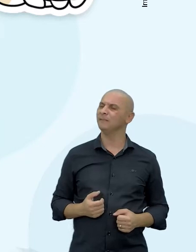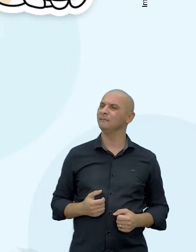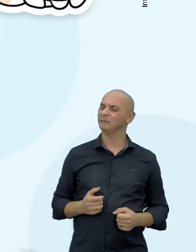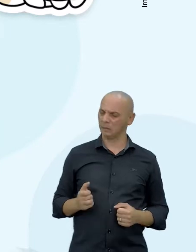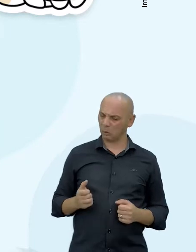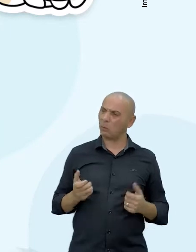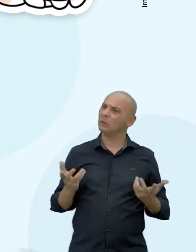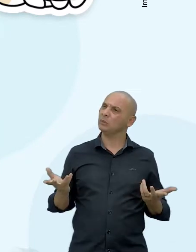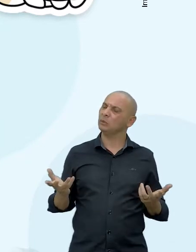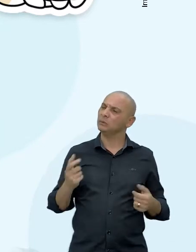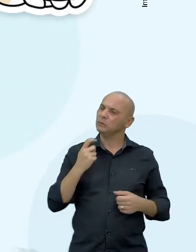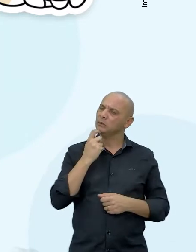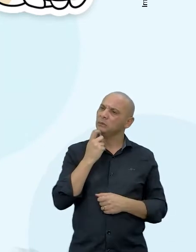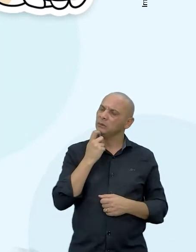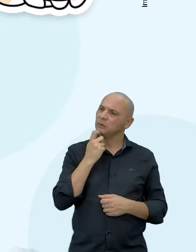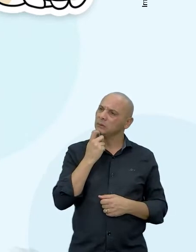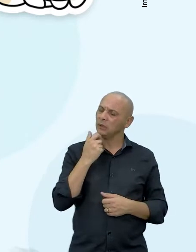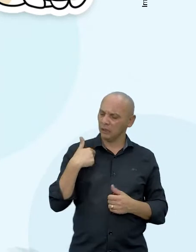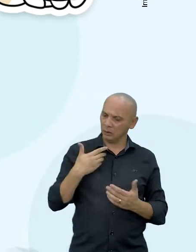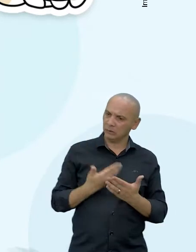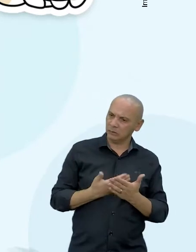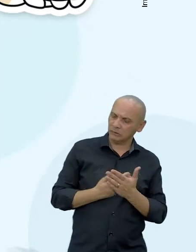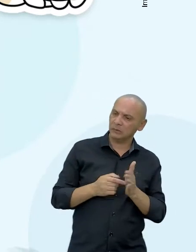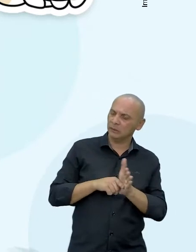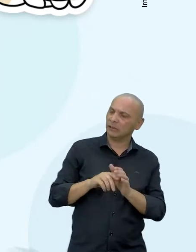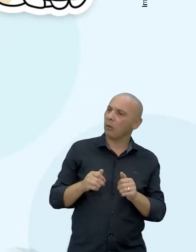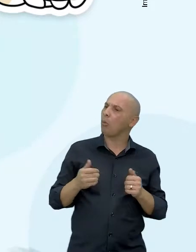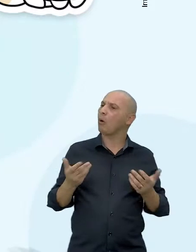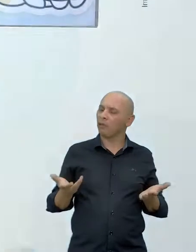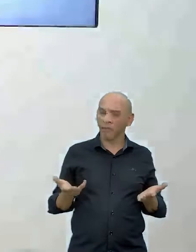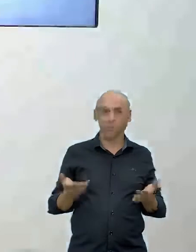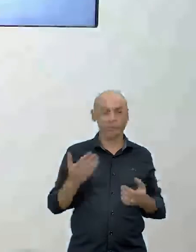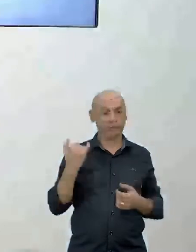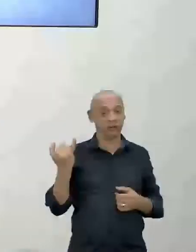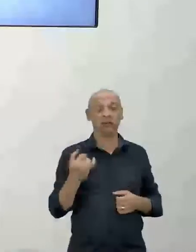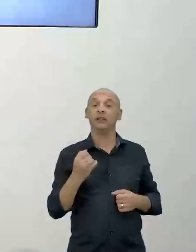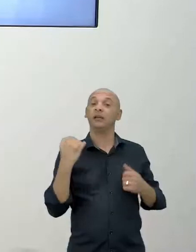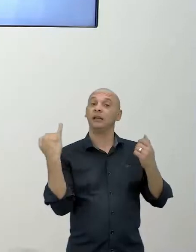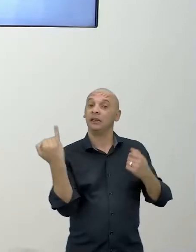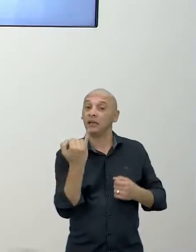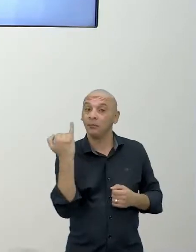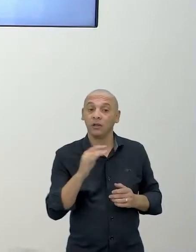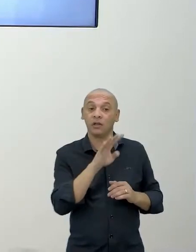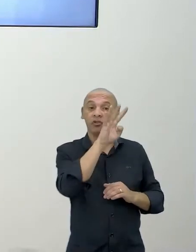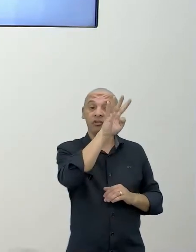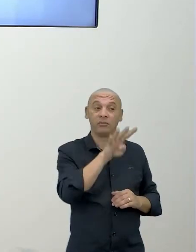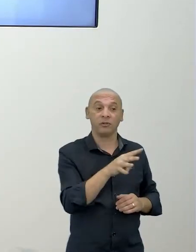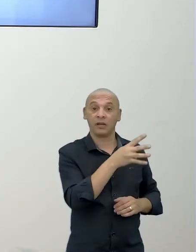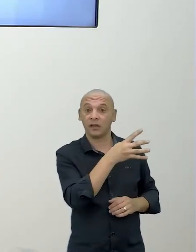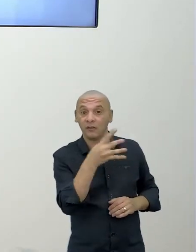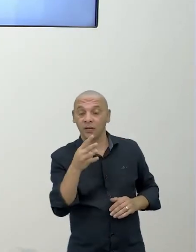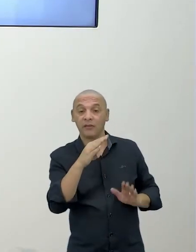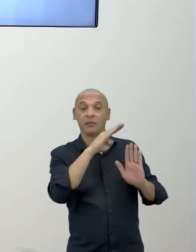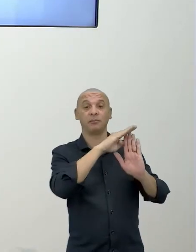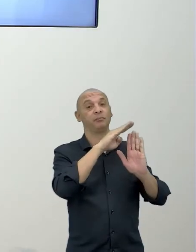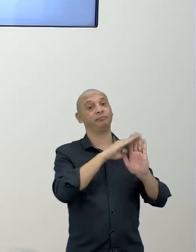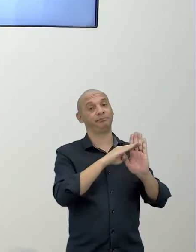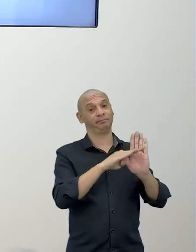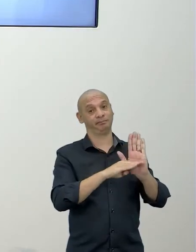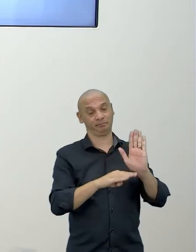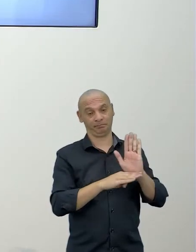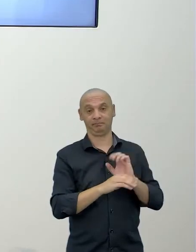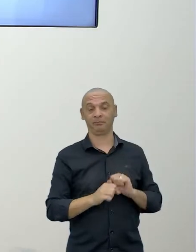exemplo, o que tem de ação social no seu bairro? Quando você vai fazer isso, né? Porque uma